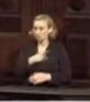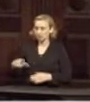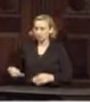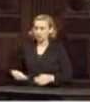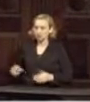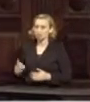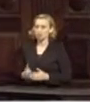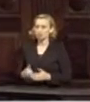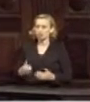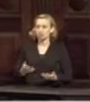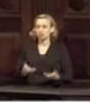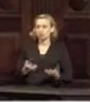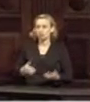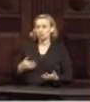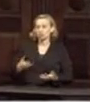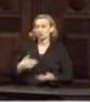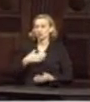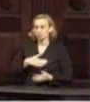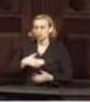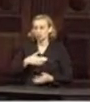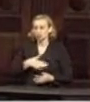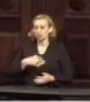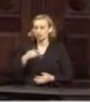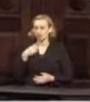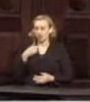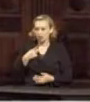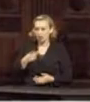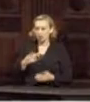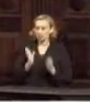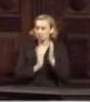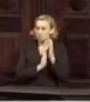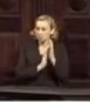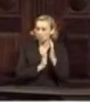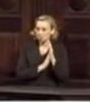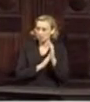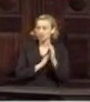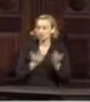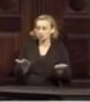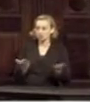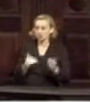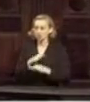Presidente. Era isso que eu gostaria de tratar e parabéns pela condução dessa sessão.